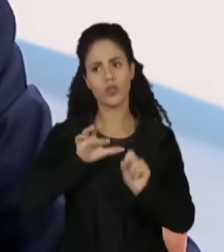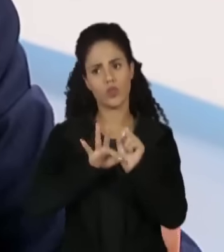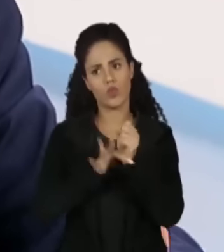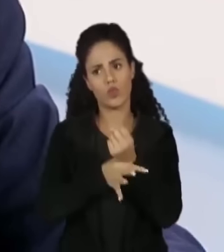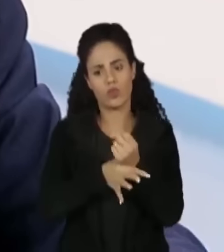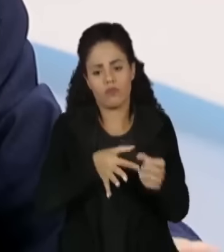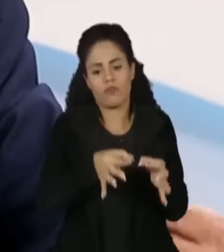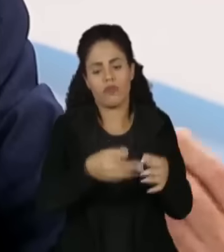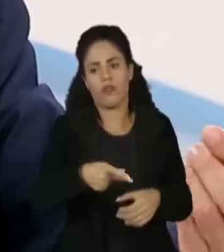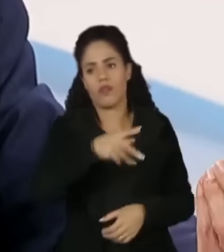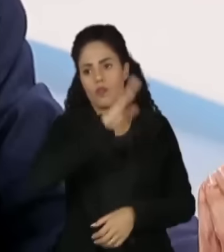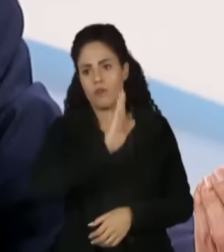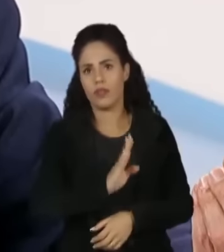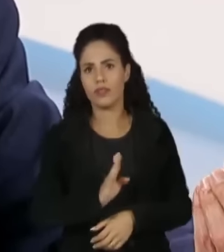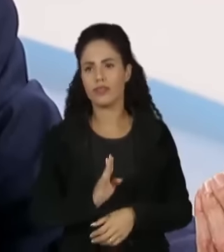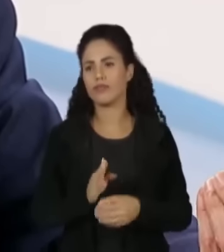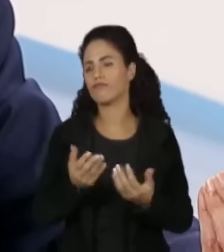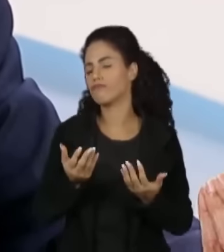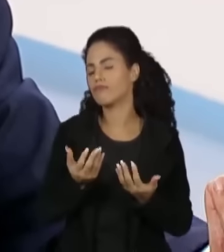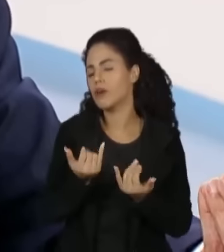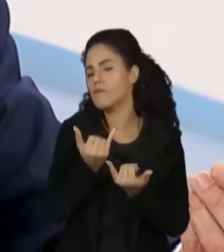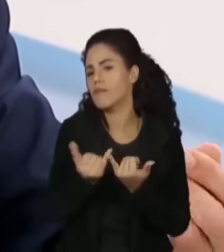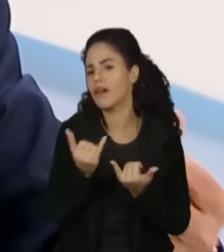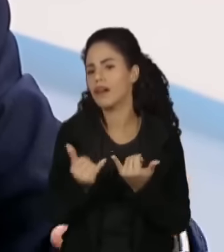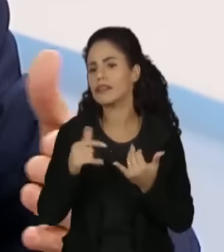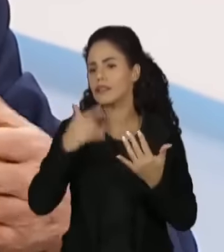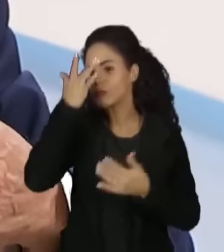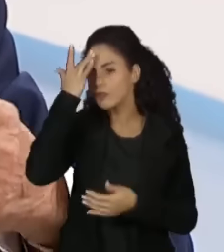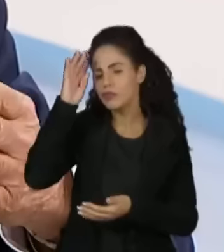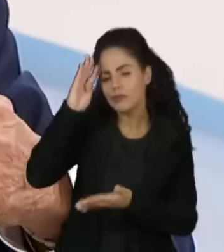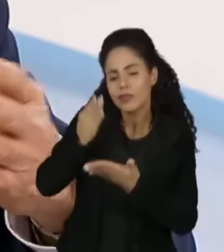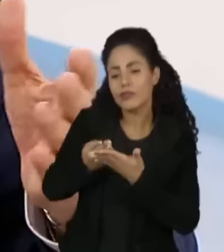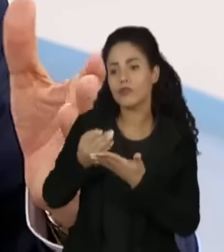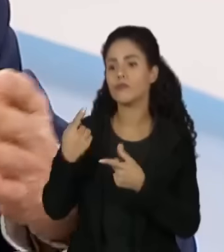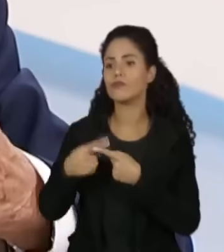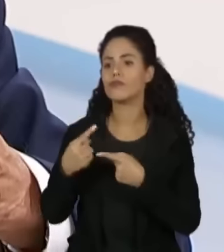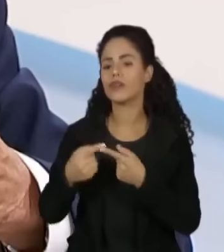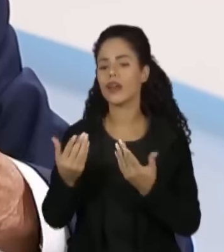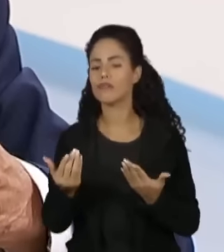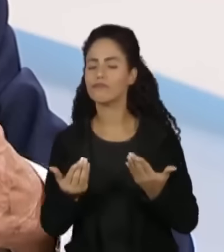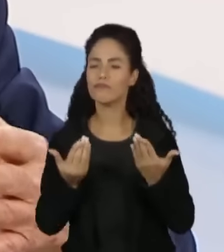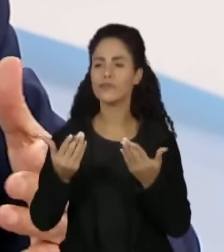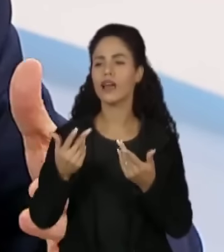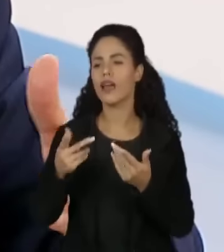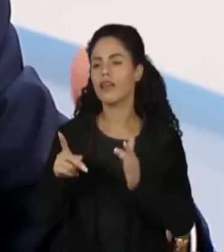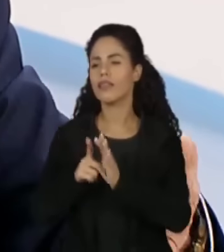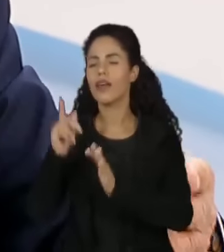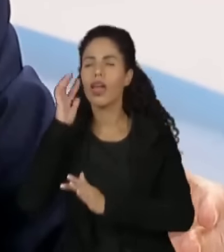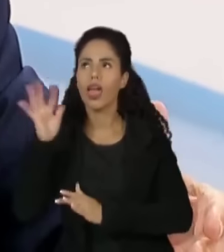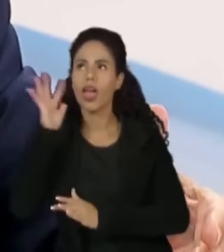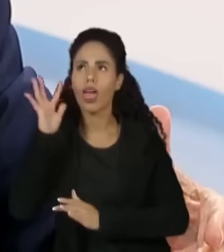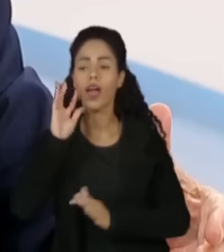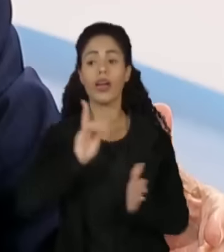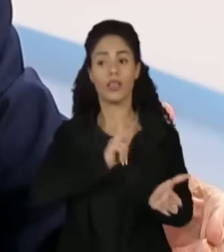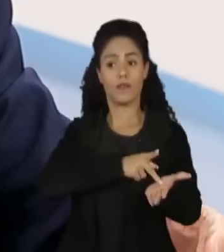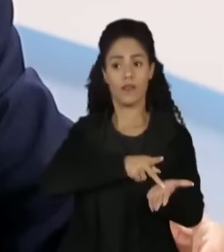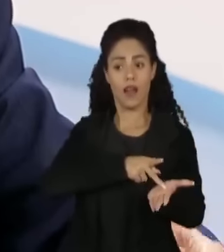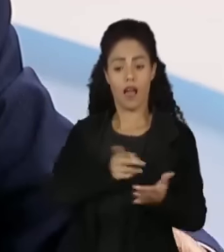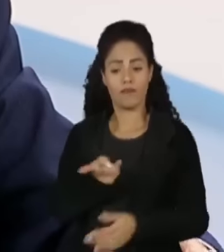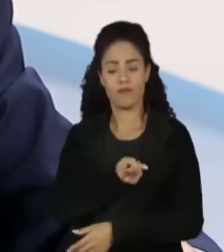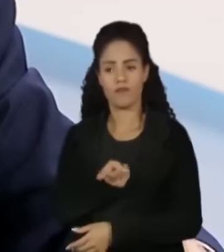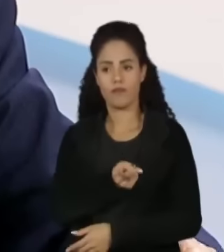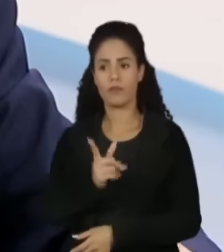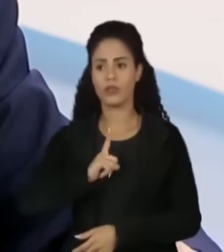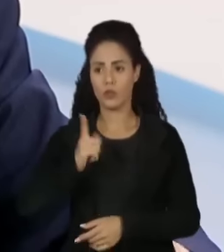Brasil, que é um pouco uma lenda, mas tem um pouco de lenda e um pouco de realidade. Eu acho que existem